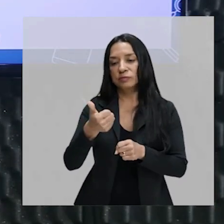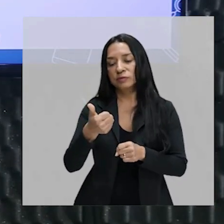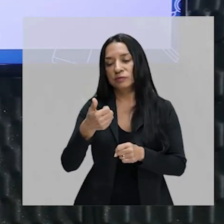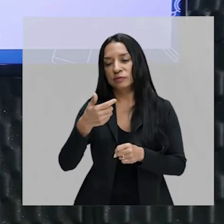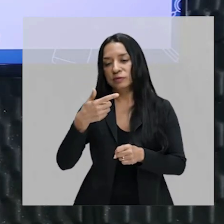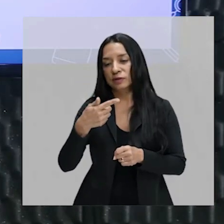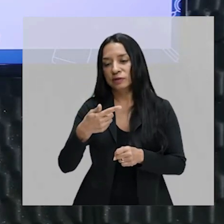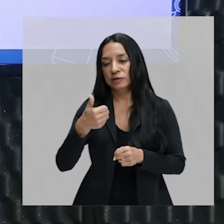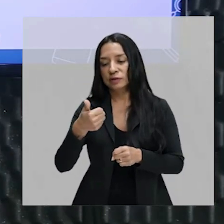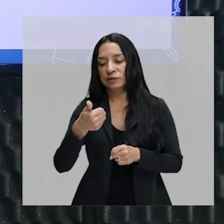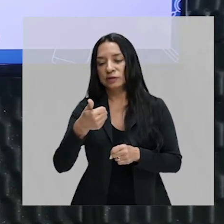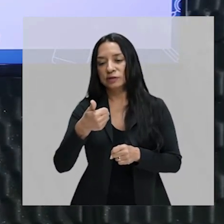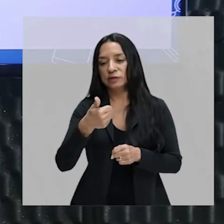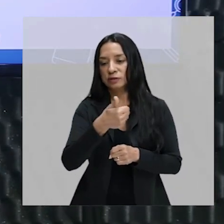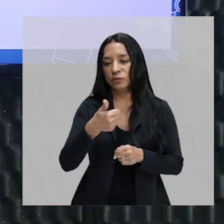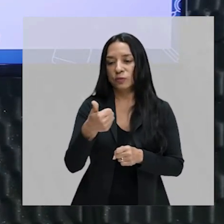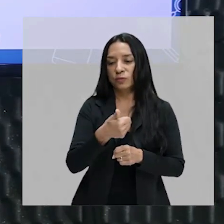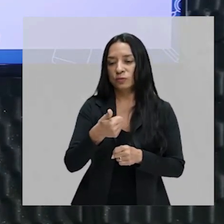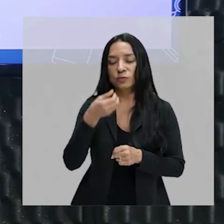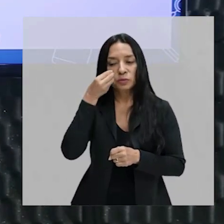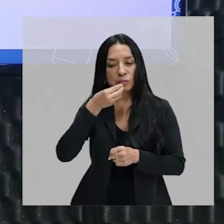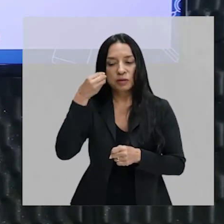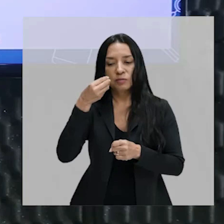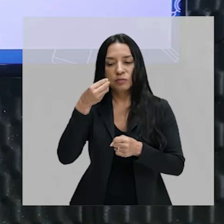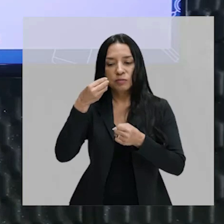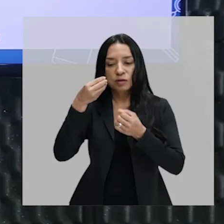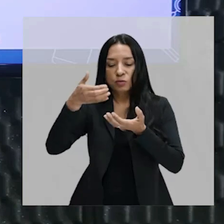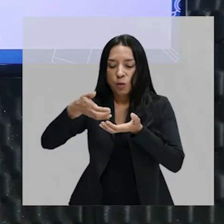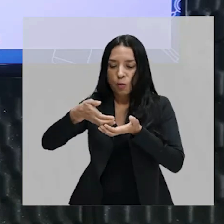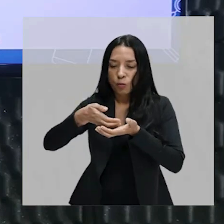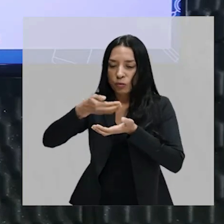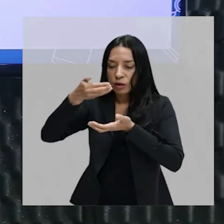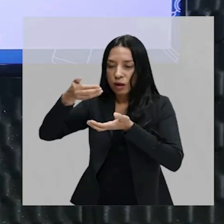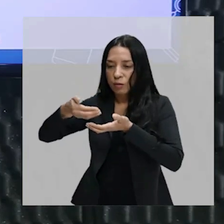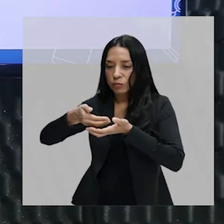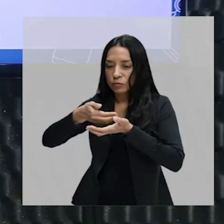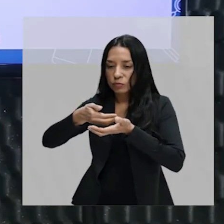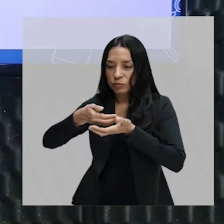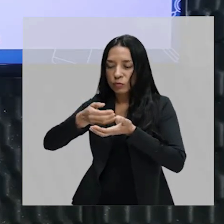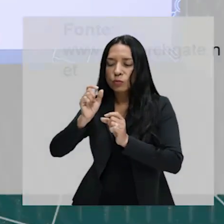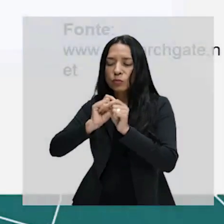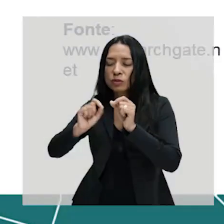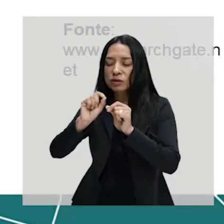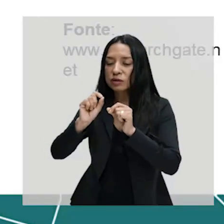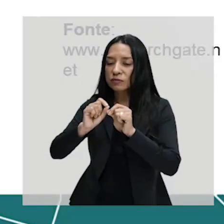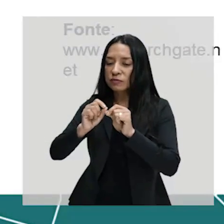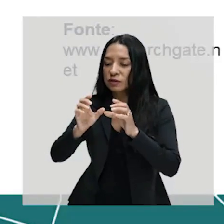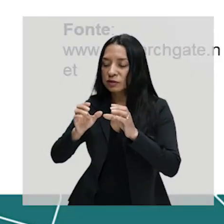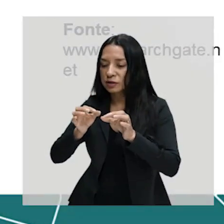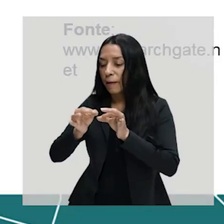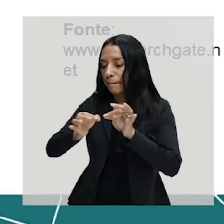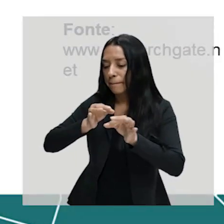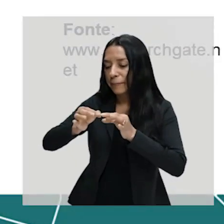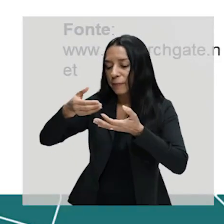experimento com o caldo nutritivo o que que ele fez Ele preparou um caldo de carne e colocou dentro de um erlemaia